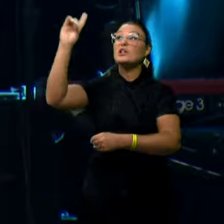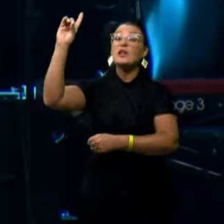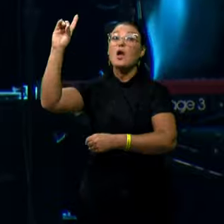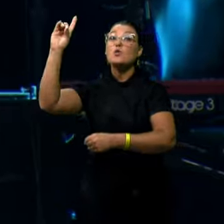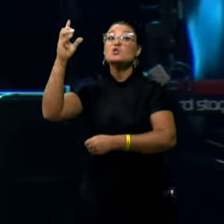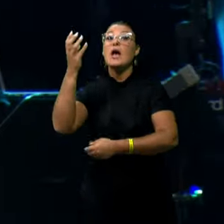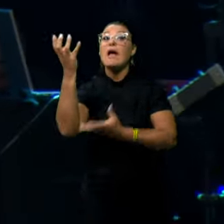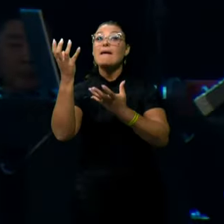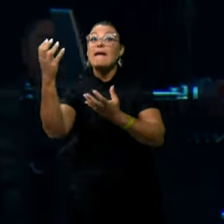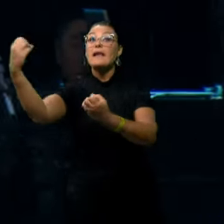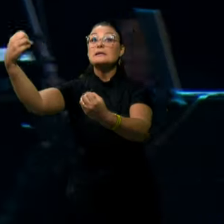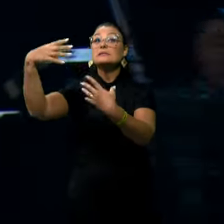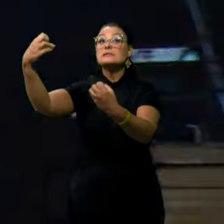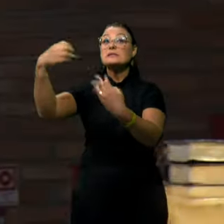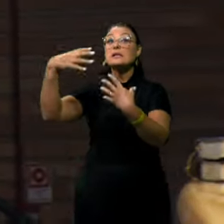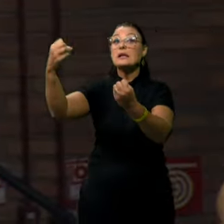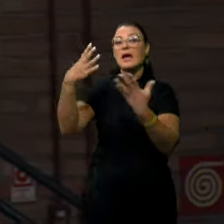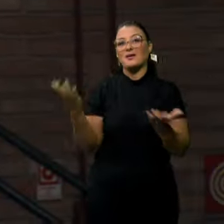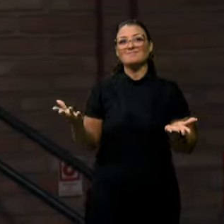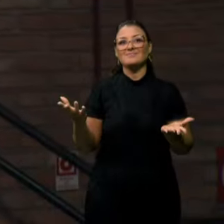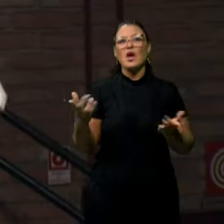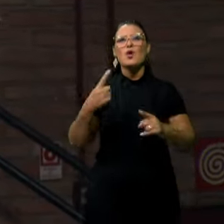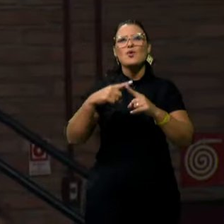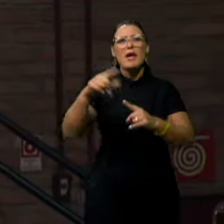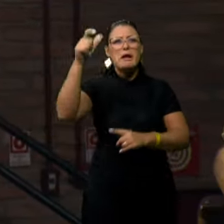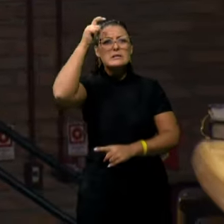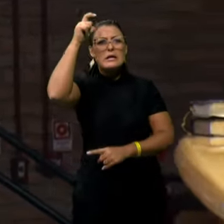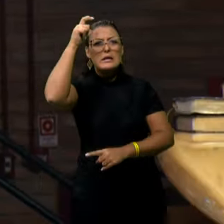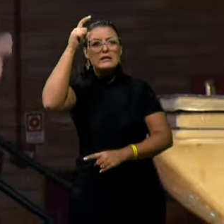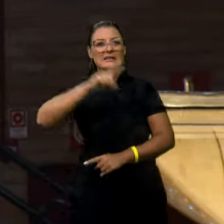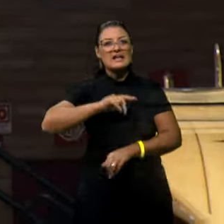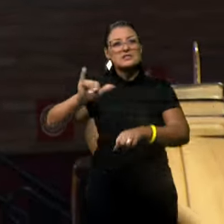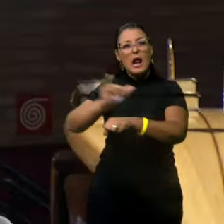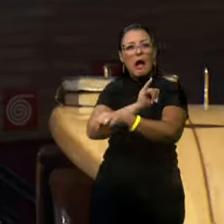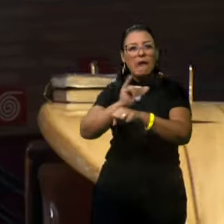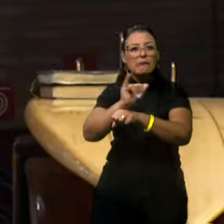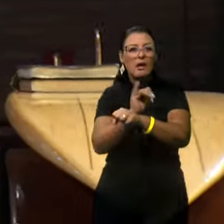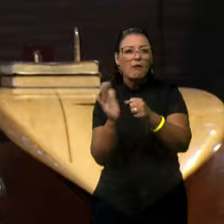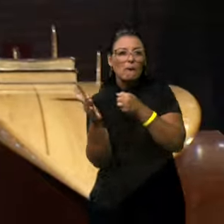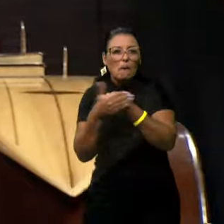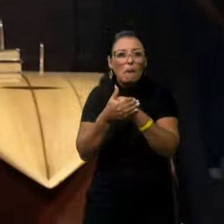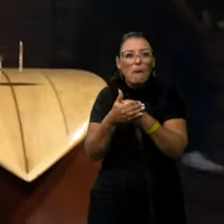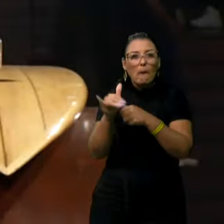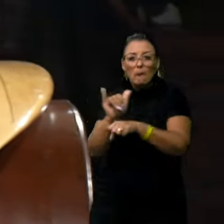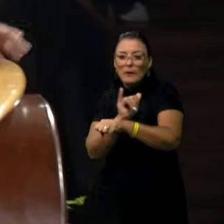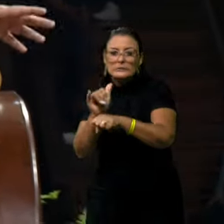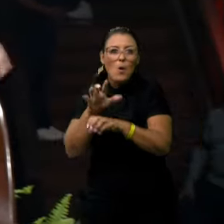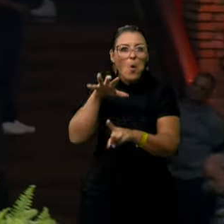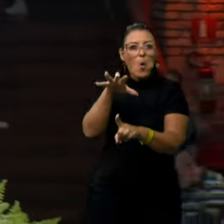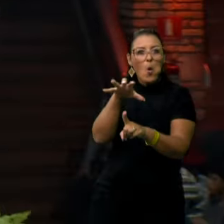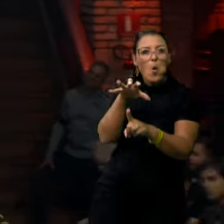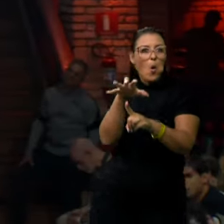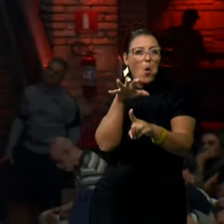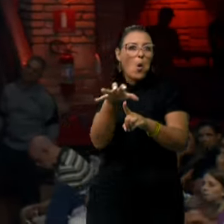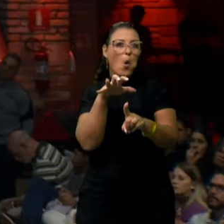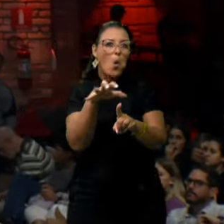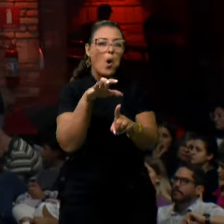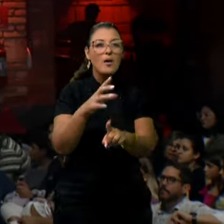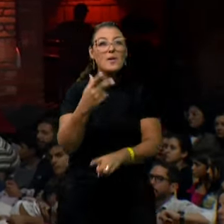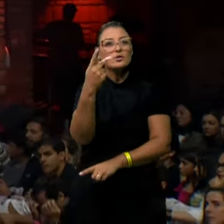porque Satanás é estratégico para se esconder dentro de pessoas de situação em circunstância para abalar as